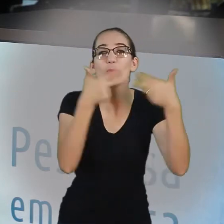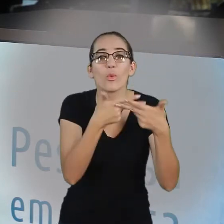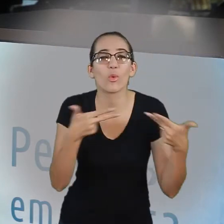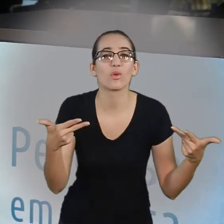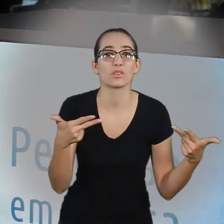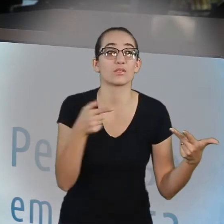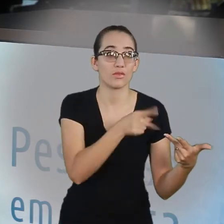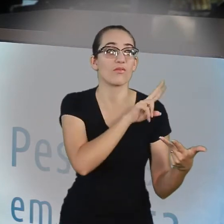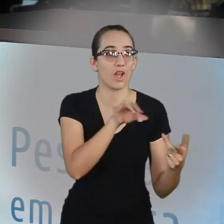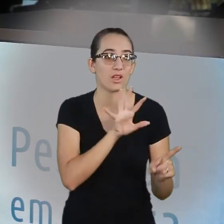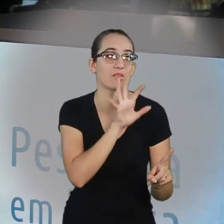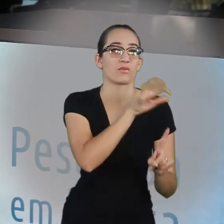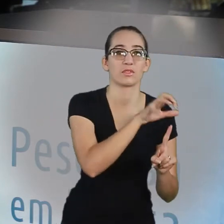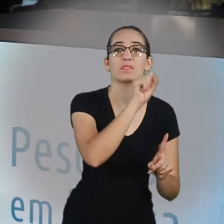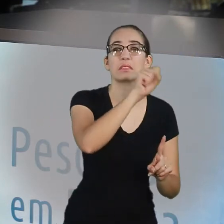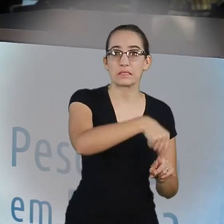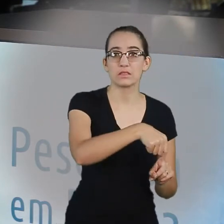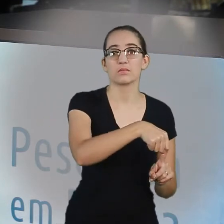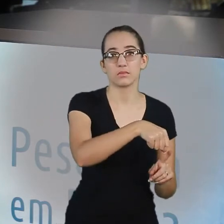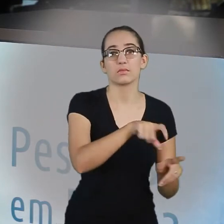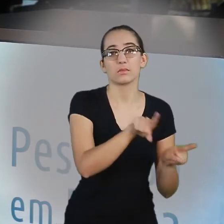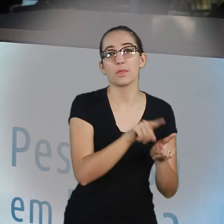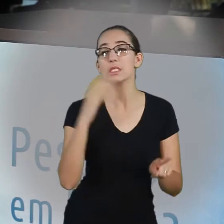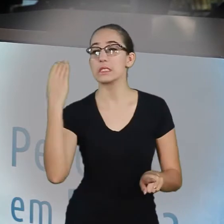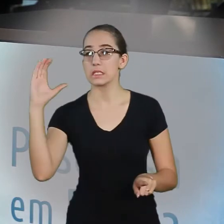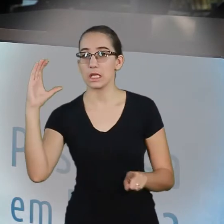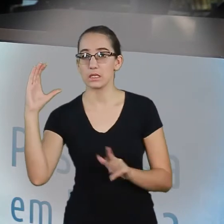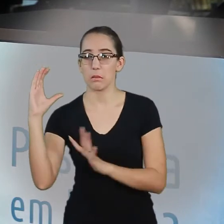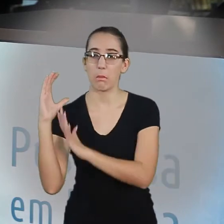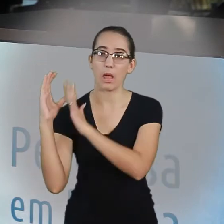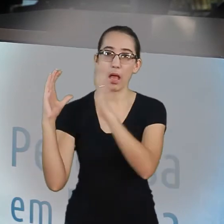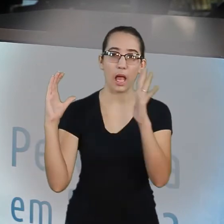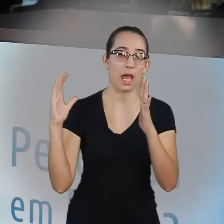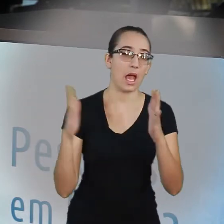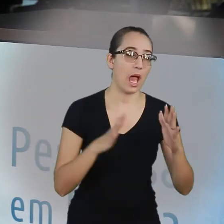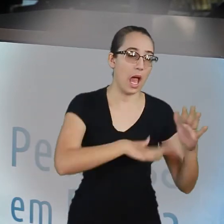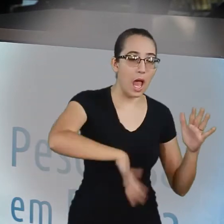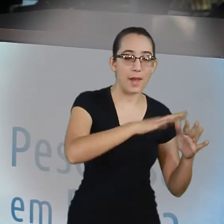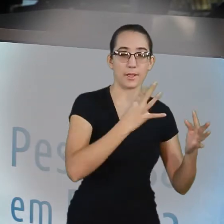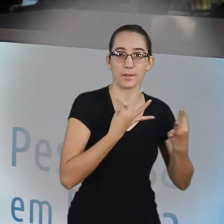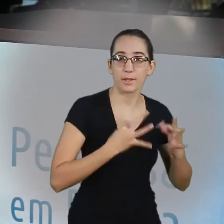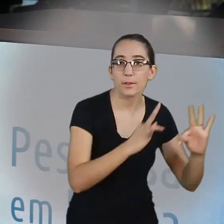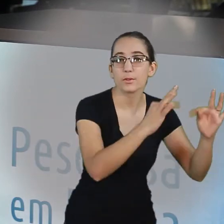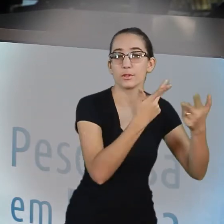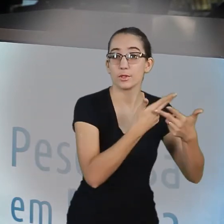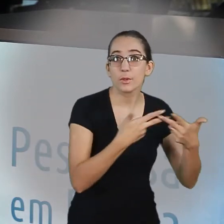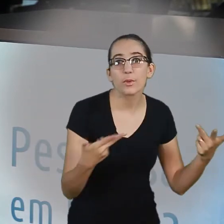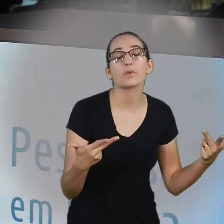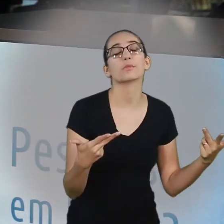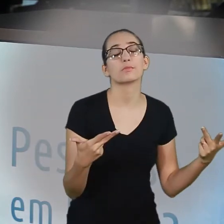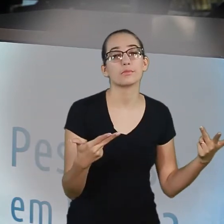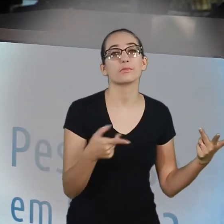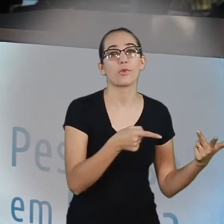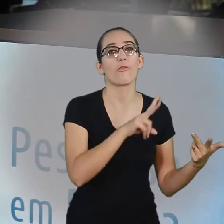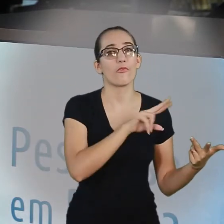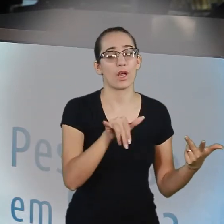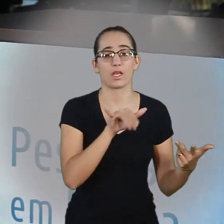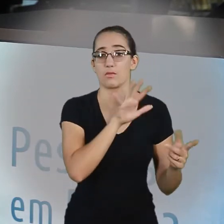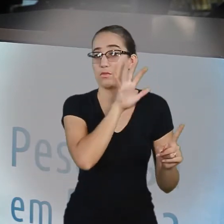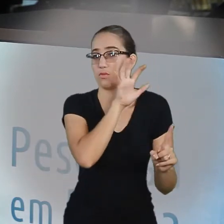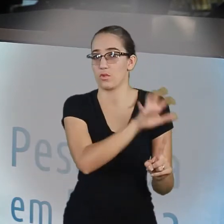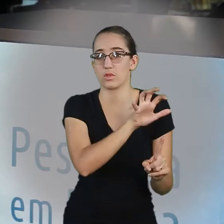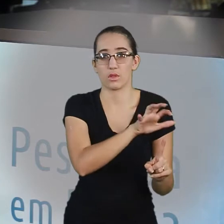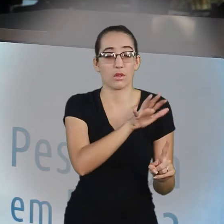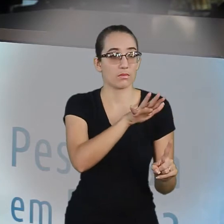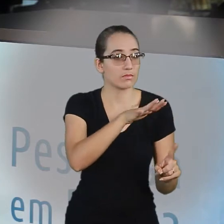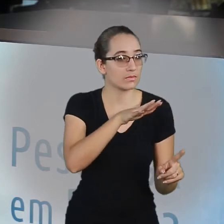do conhecimento, sobre as ciências, desde as humanidades até a tecnologia, sobre o domínio e sobre o impacto que isso terá nas atividades